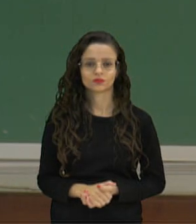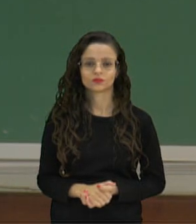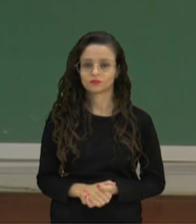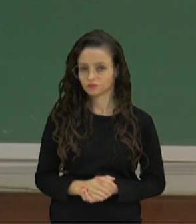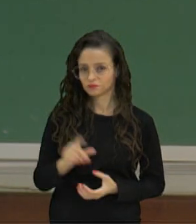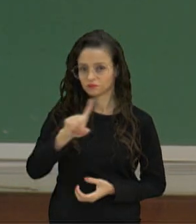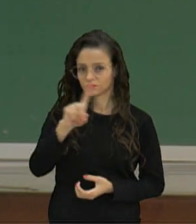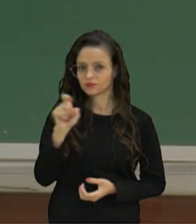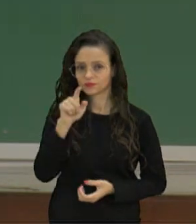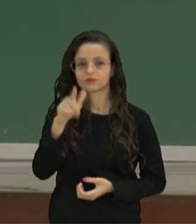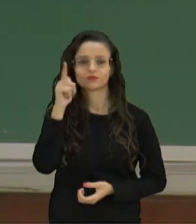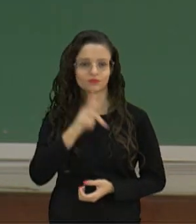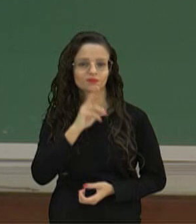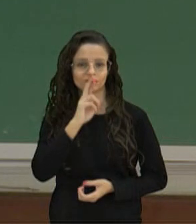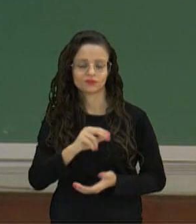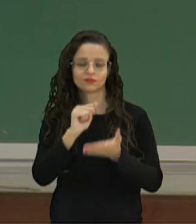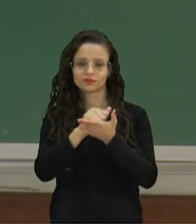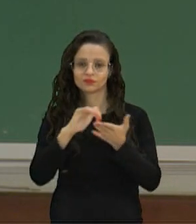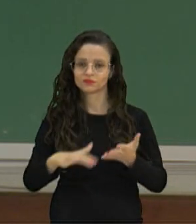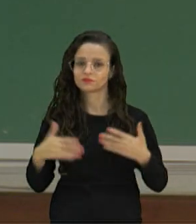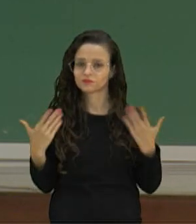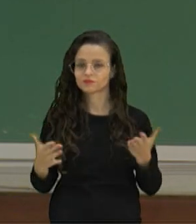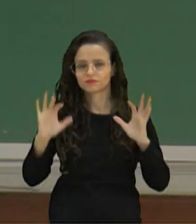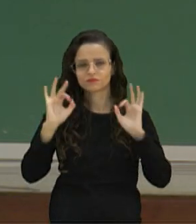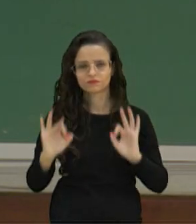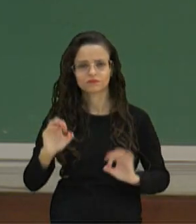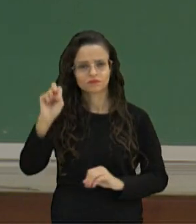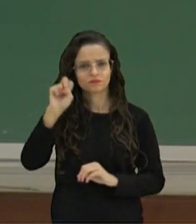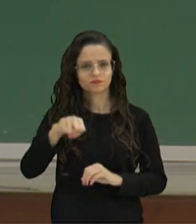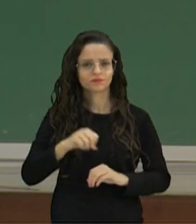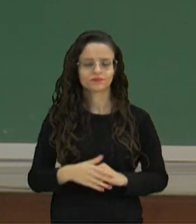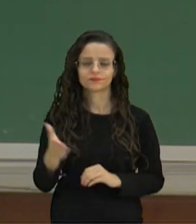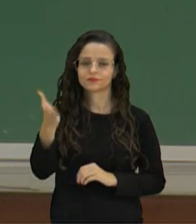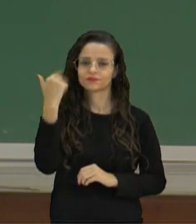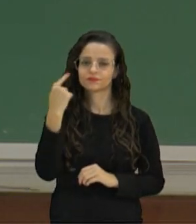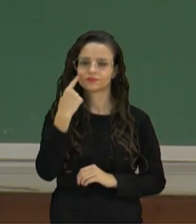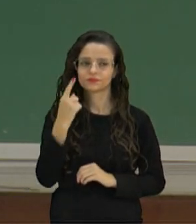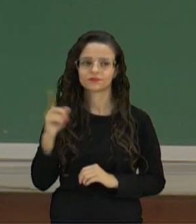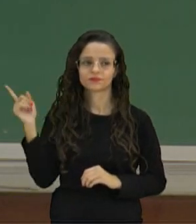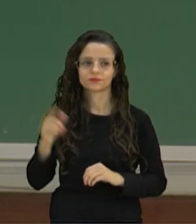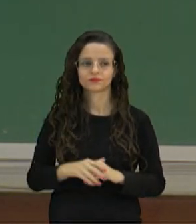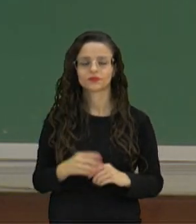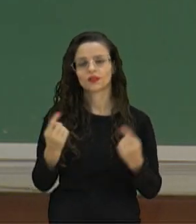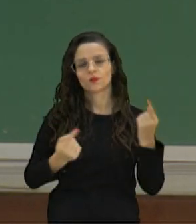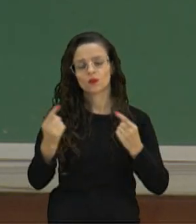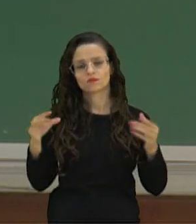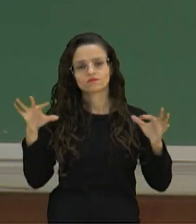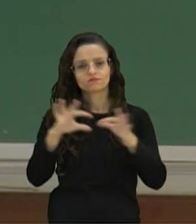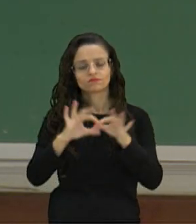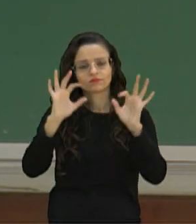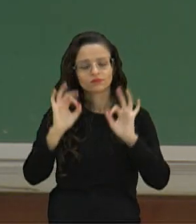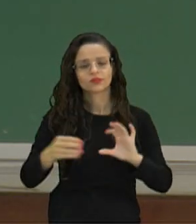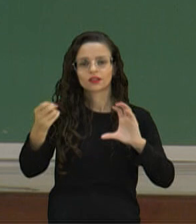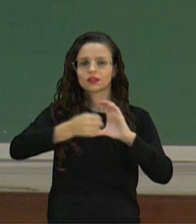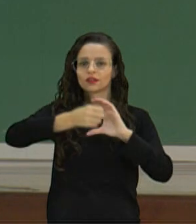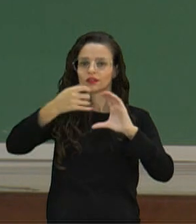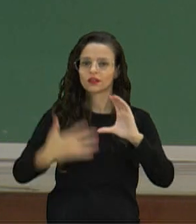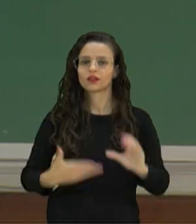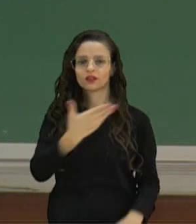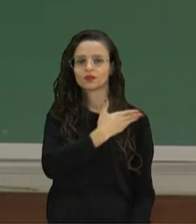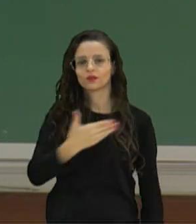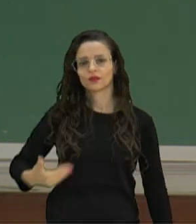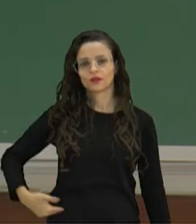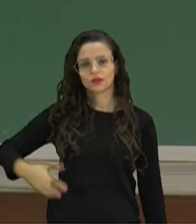Será que você conseguiu resolver esse exercício? Tenho certeza que sim. Vamos ver ali então. Que alternativa diz respeito às características